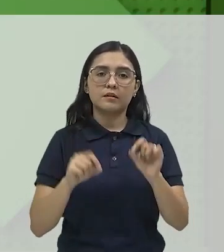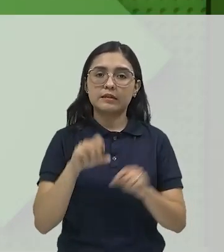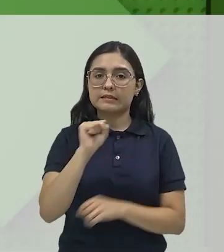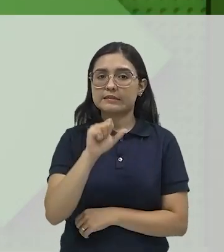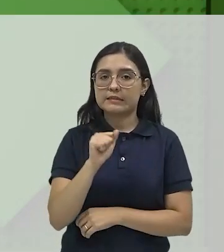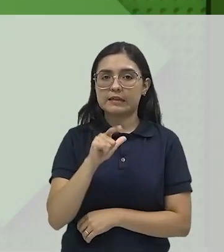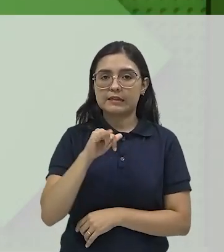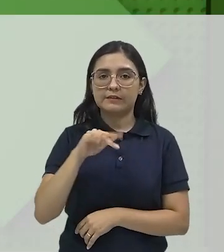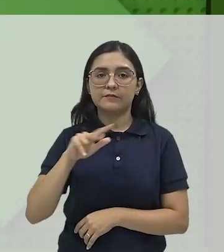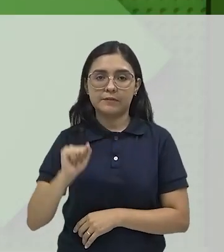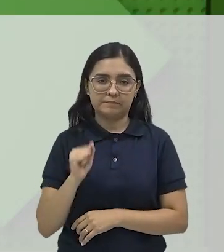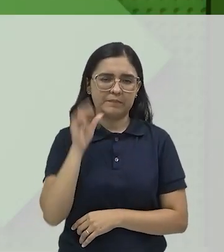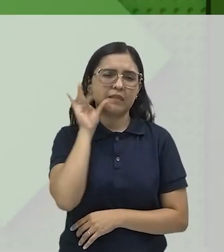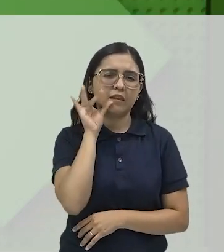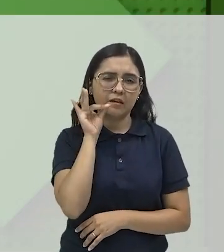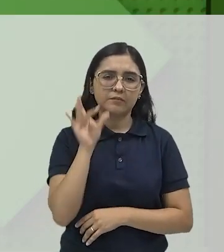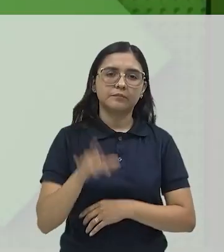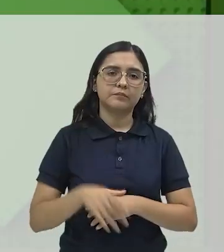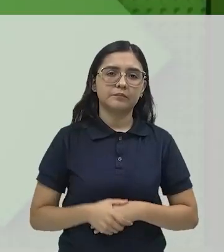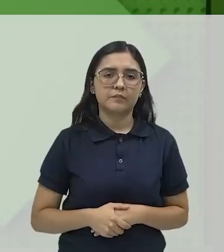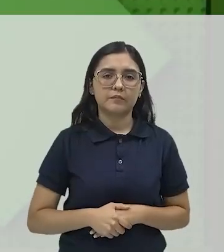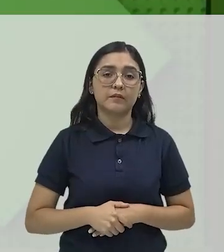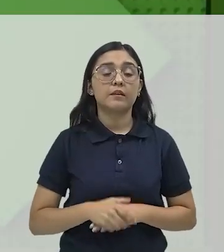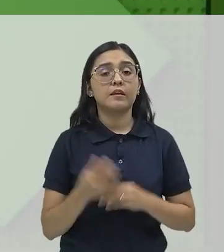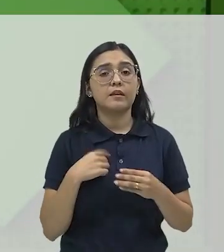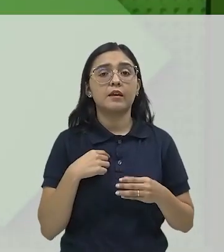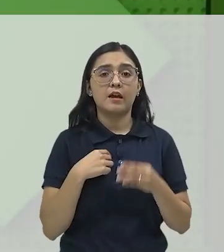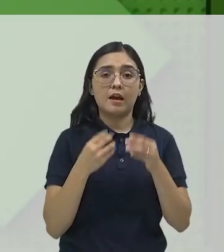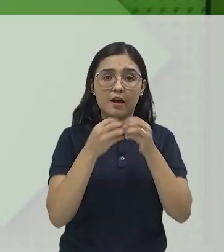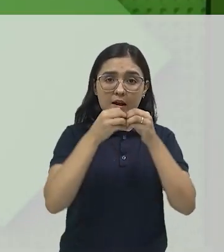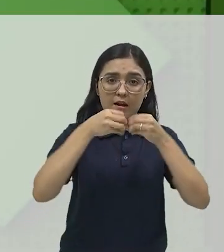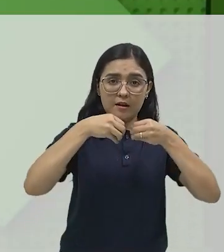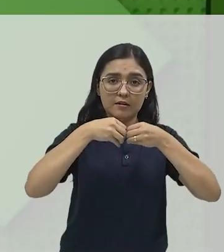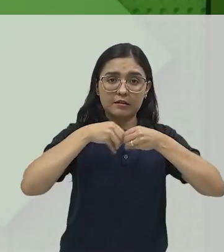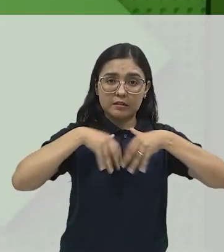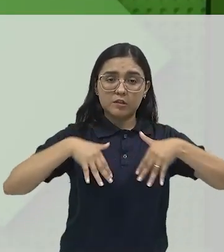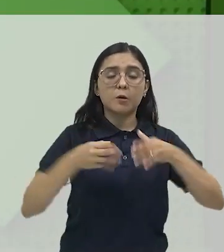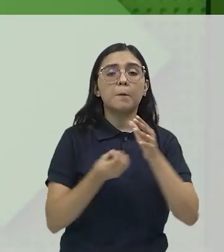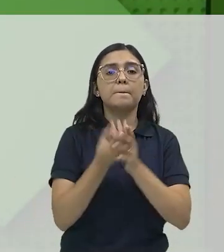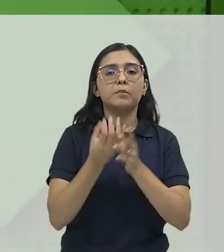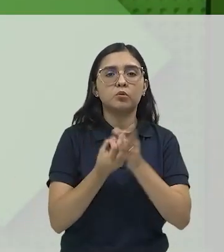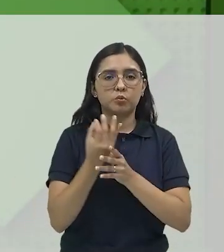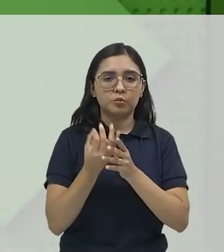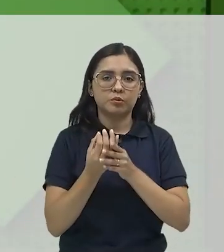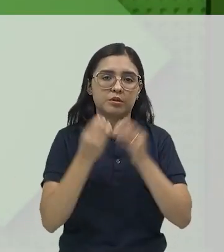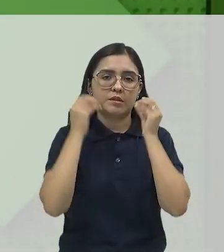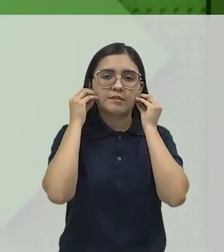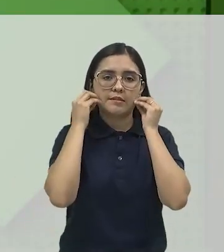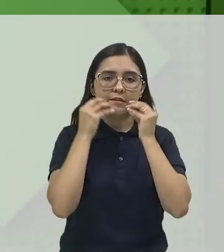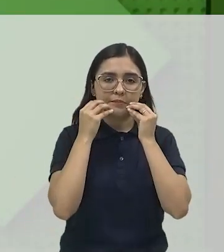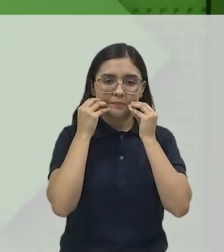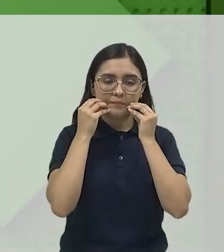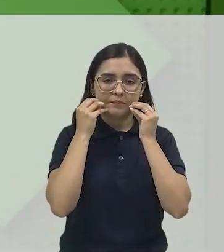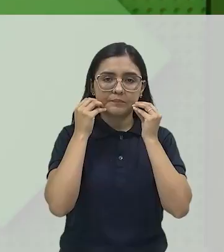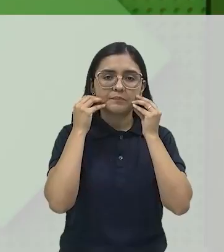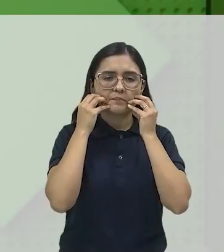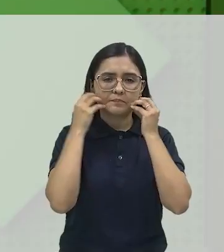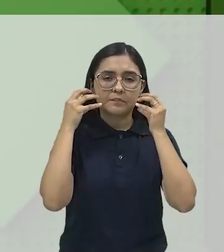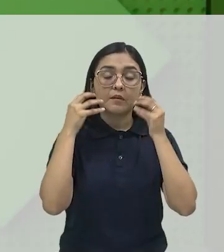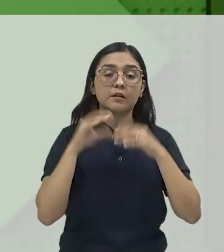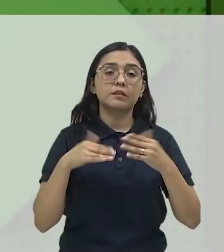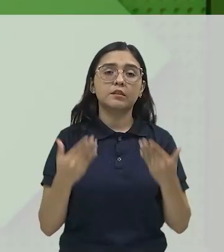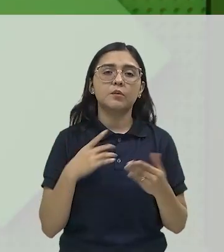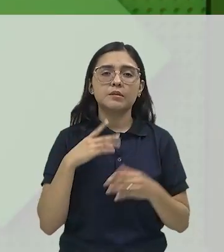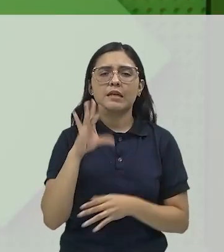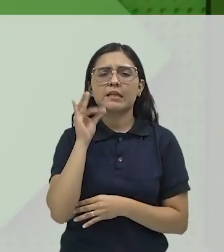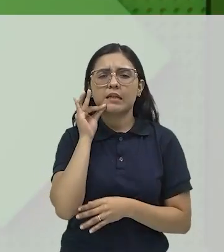que saliva, que é produzida aí pelas glândulas salivares, certo? E essa saliva,